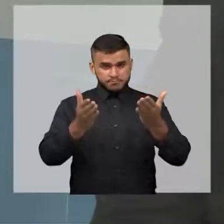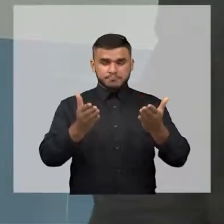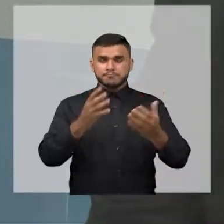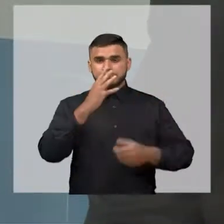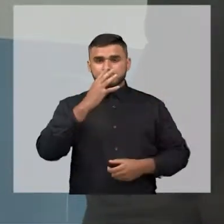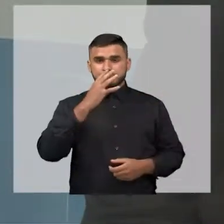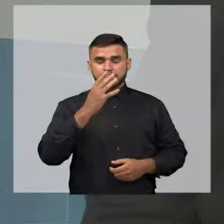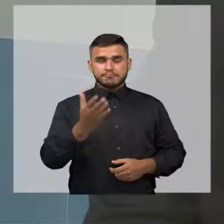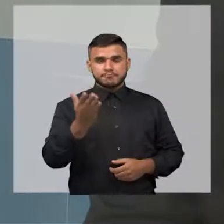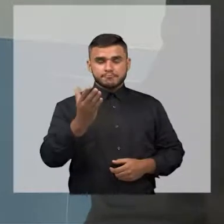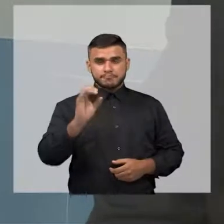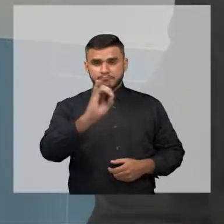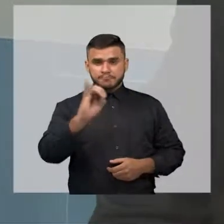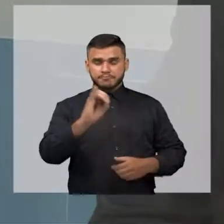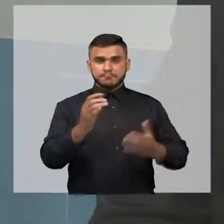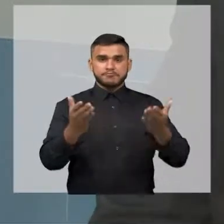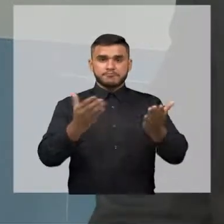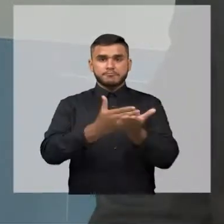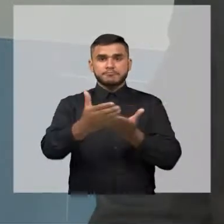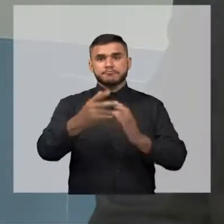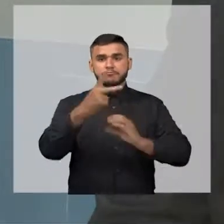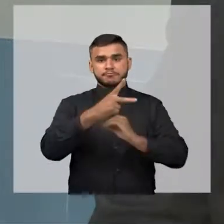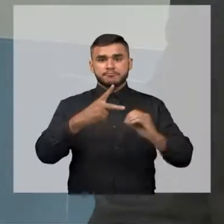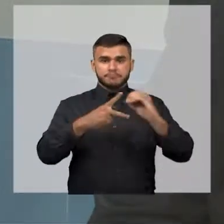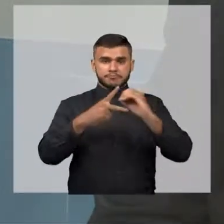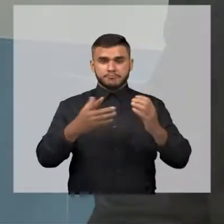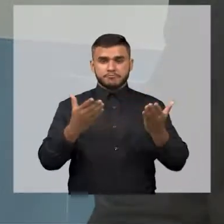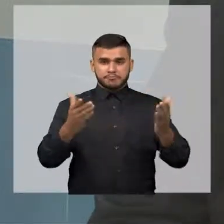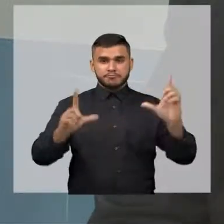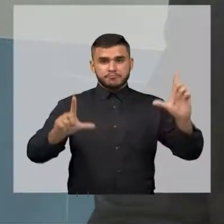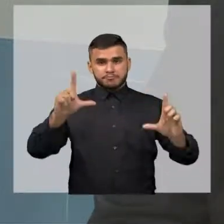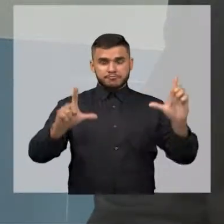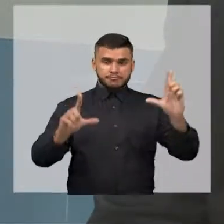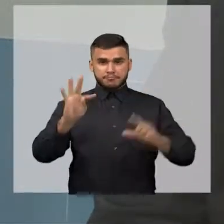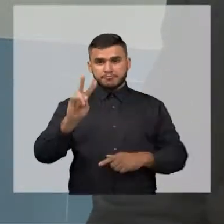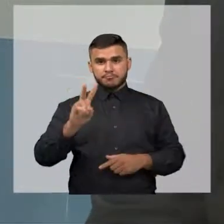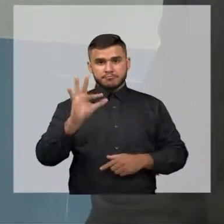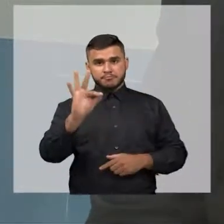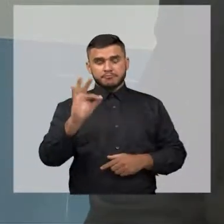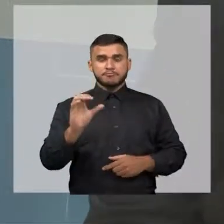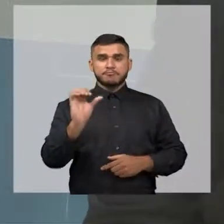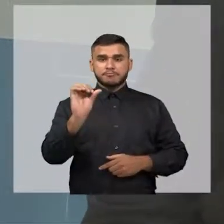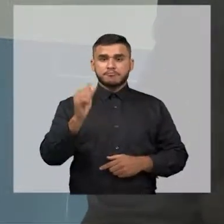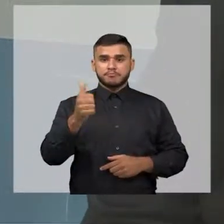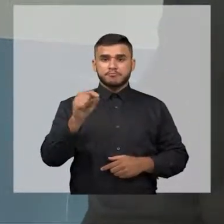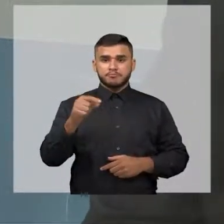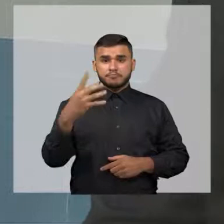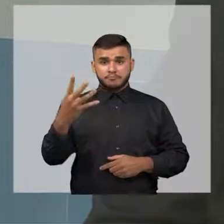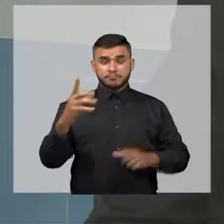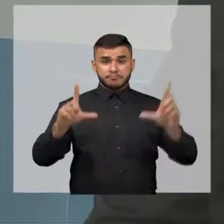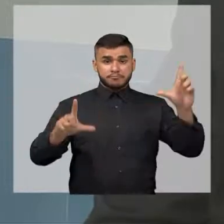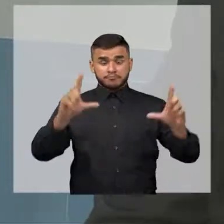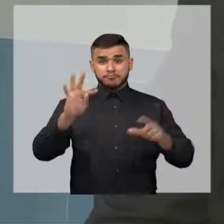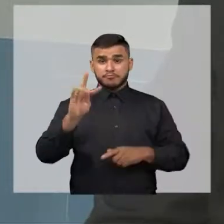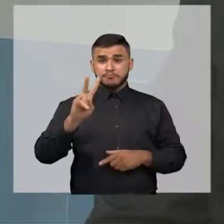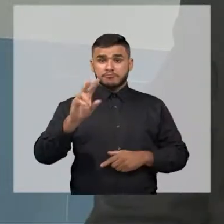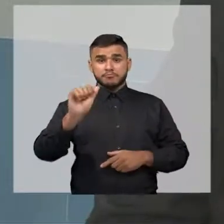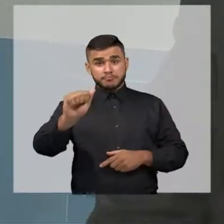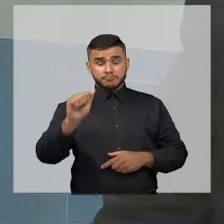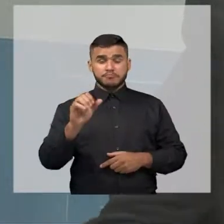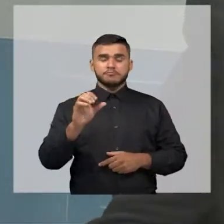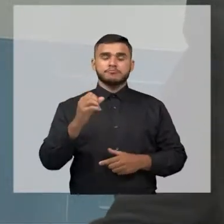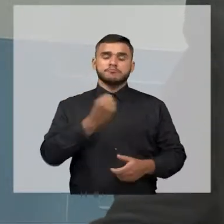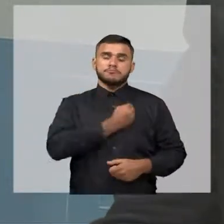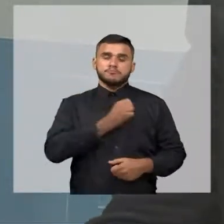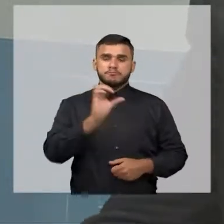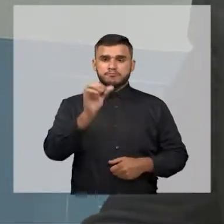Olá, amigo telespectador, estamos iniciando mais um programa Pela Ordem na sua TV Fortaleza, canal 61.4, na sua TV Assembleia, canal 61.3.